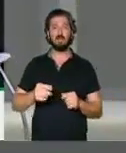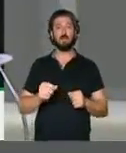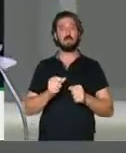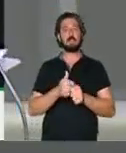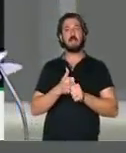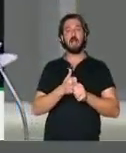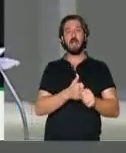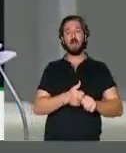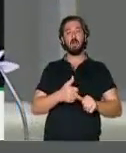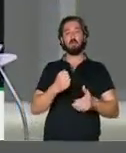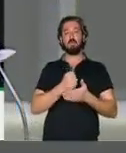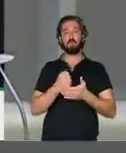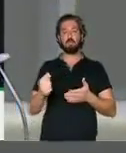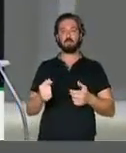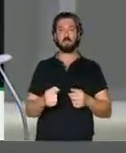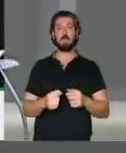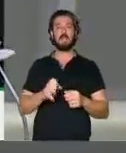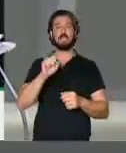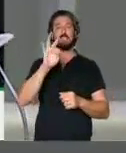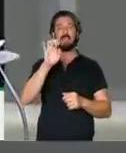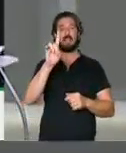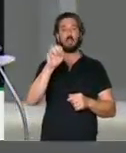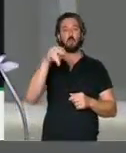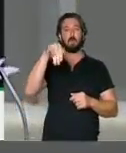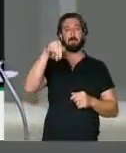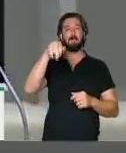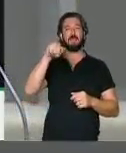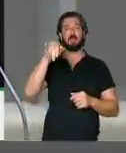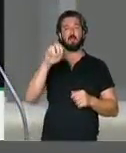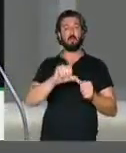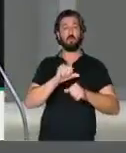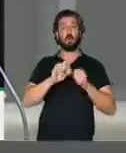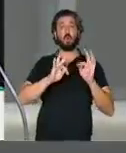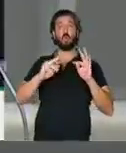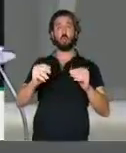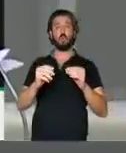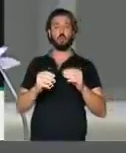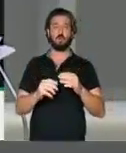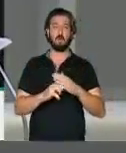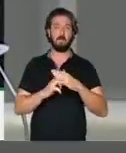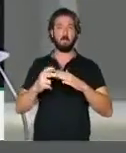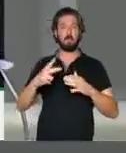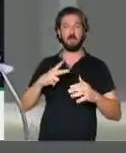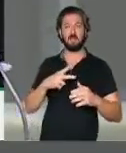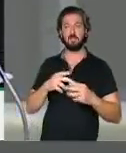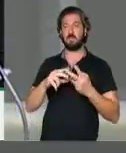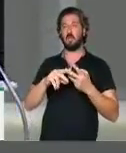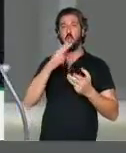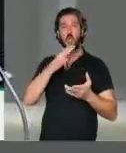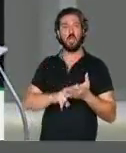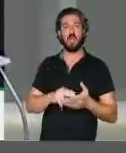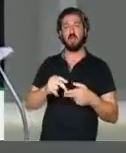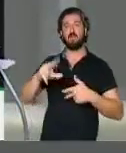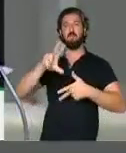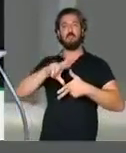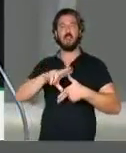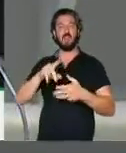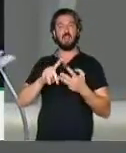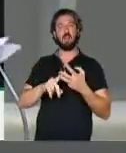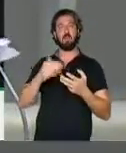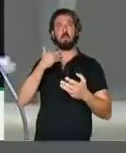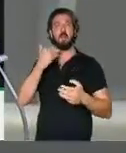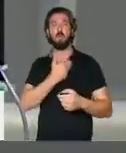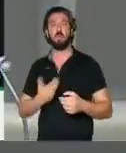receituário falido do Estado mínimo e das privatizações. Correios, Infraero, os